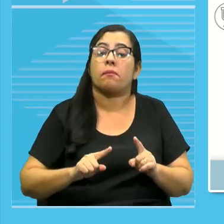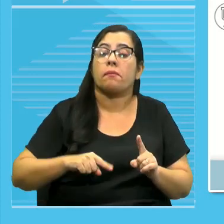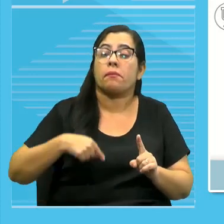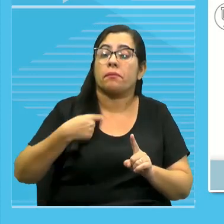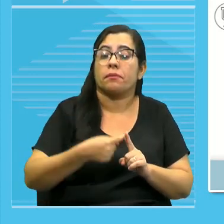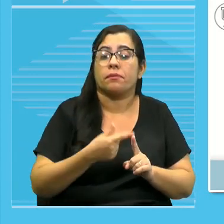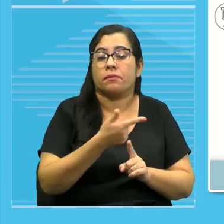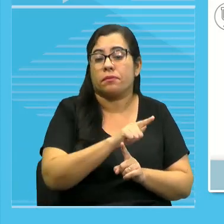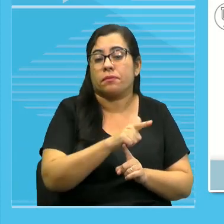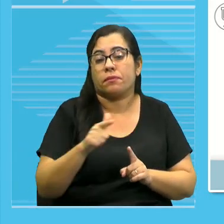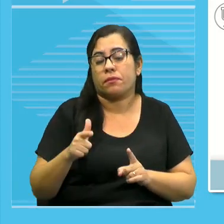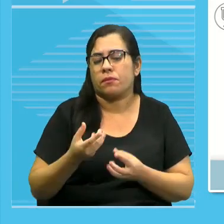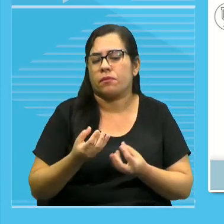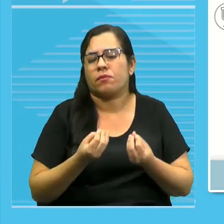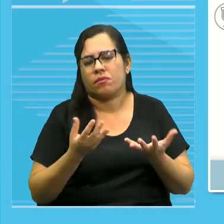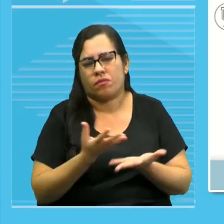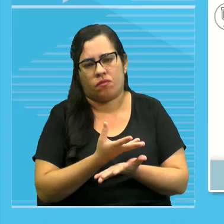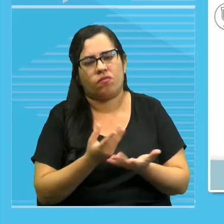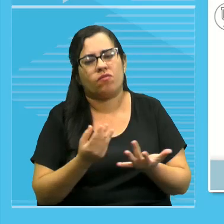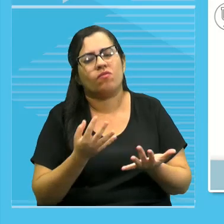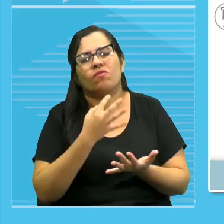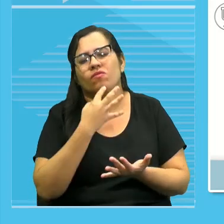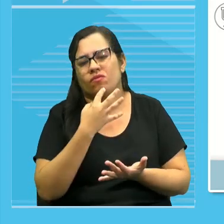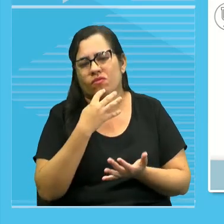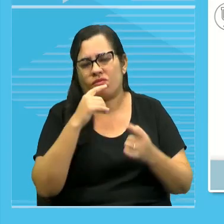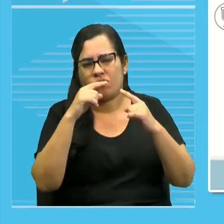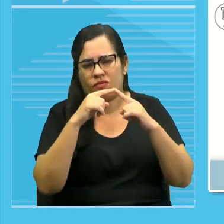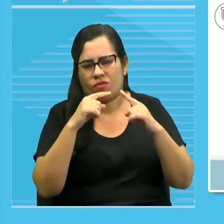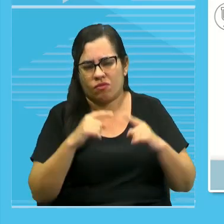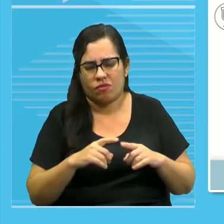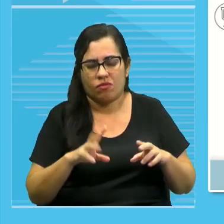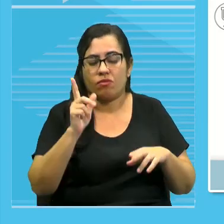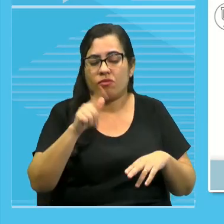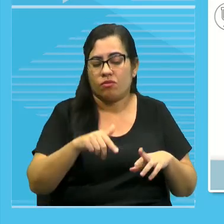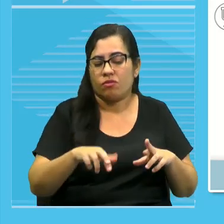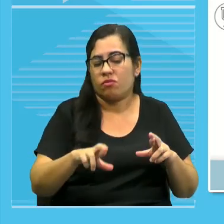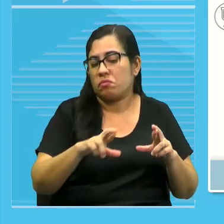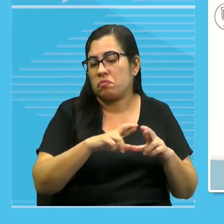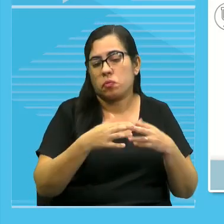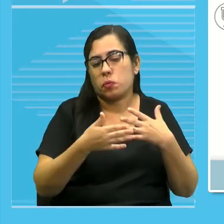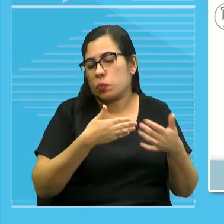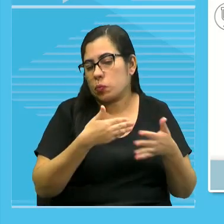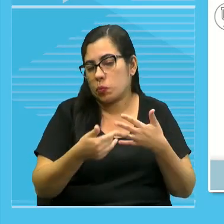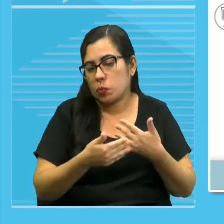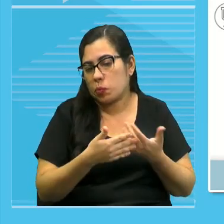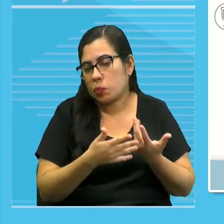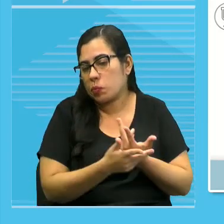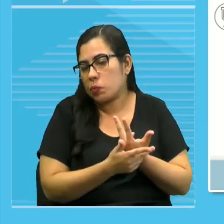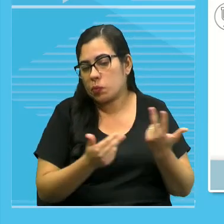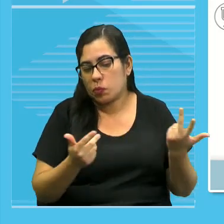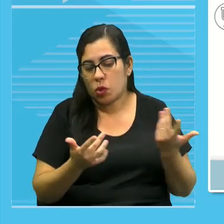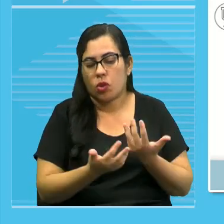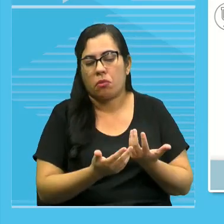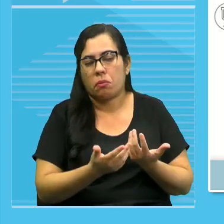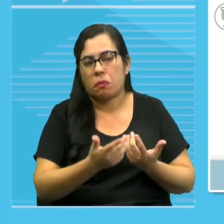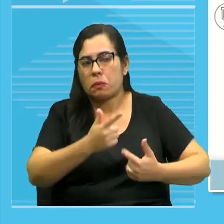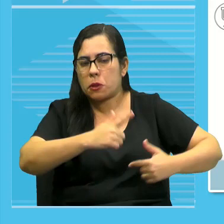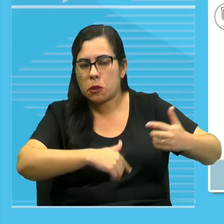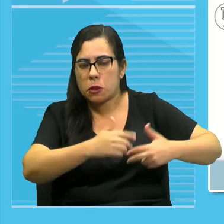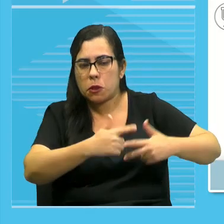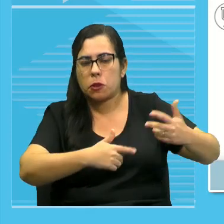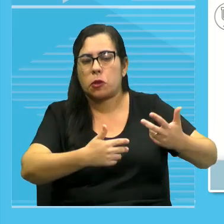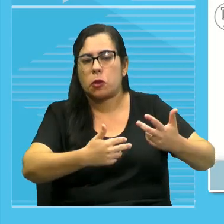uma definição bastante aceita nos indica que reciclar é qualquer processo em que materiais